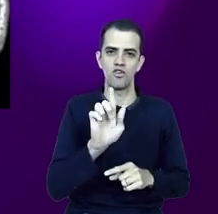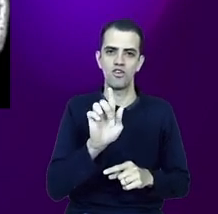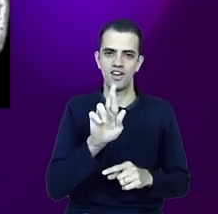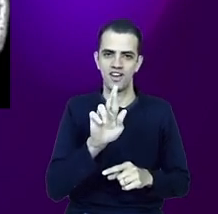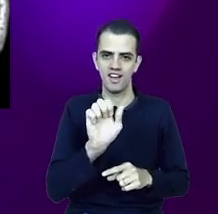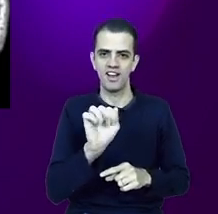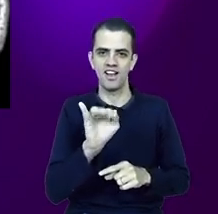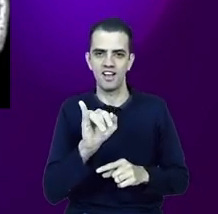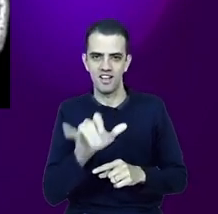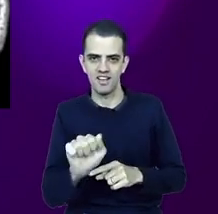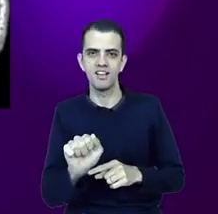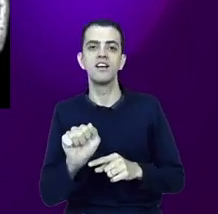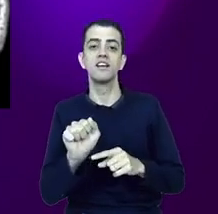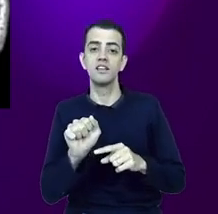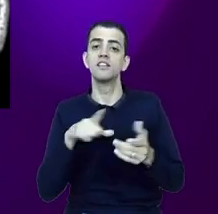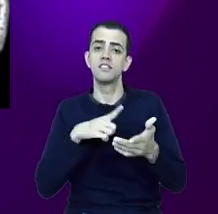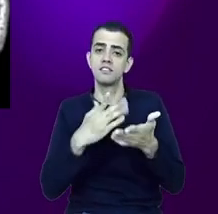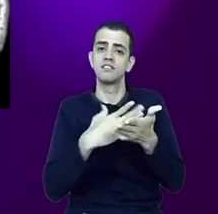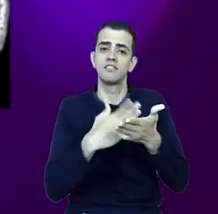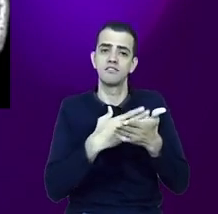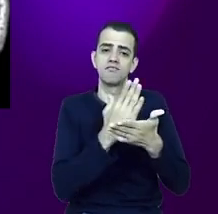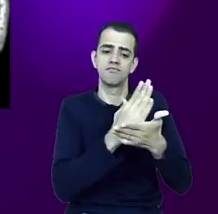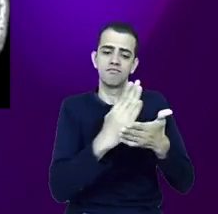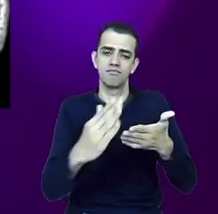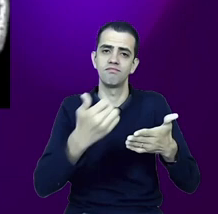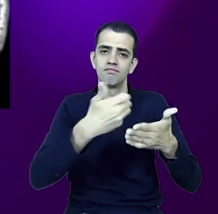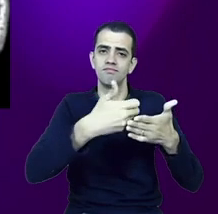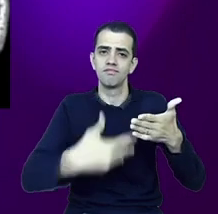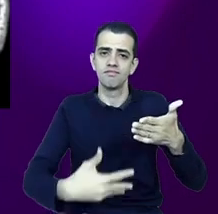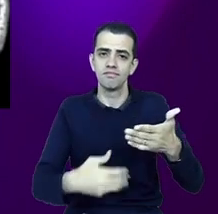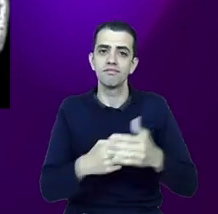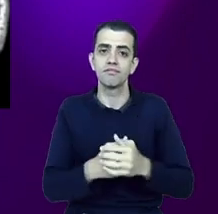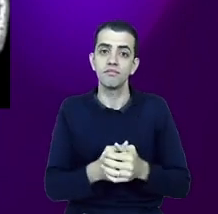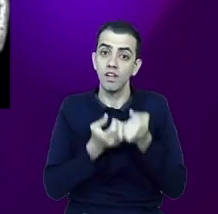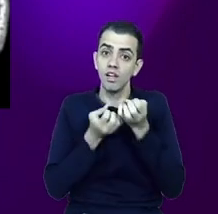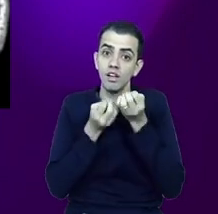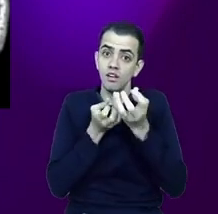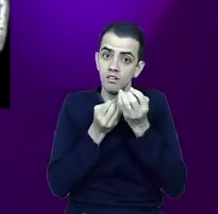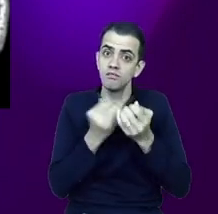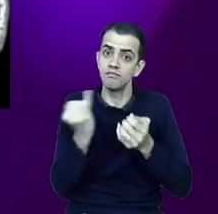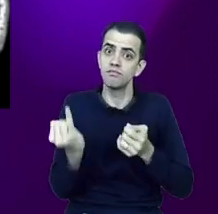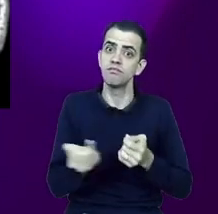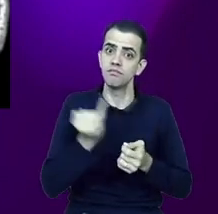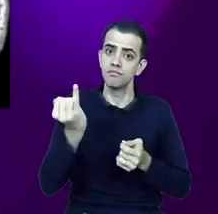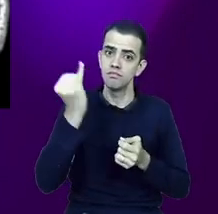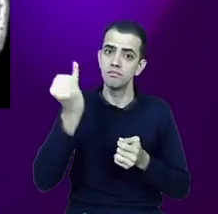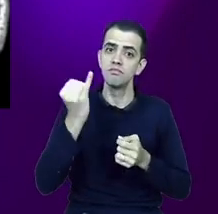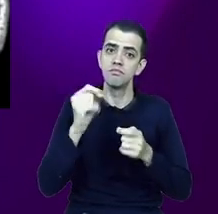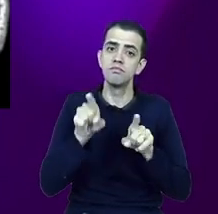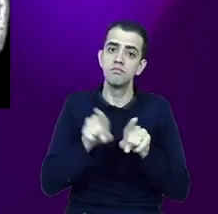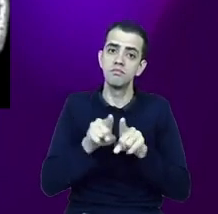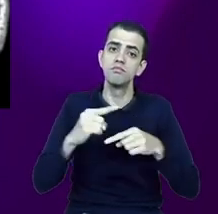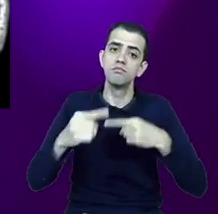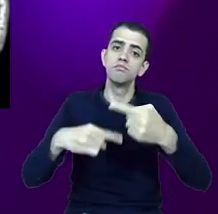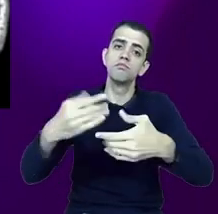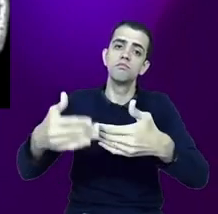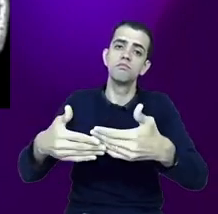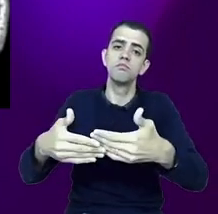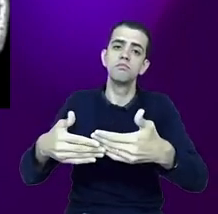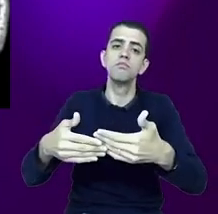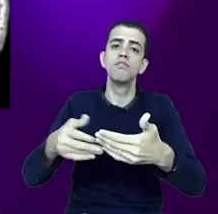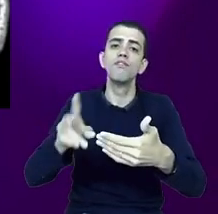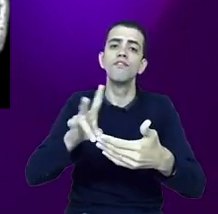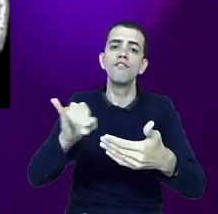tem evidência na literatura, e, de fato, essa é uma informação importante, uma vez que falaremos à frente, a ressecção, a